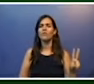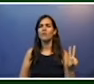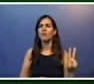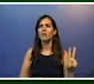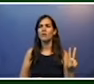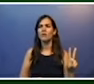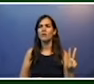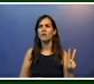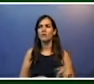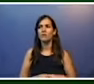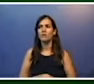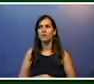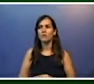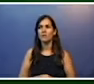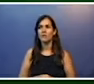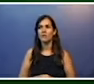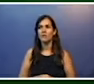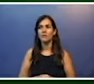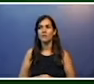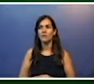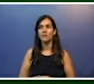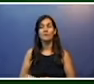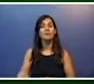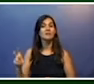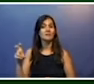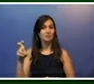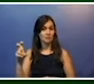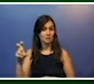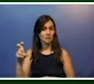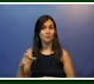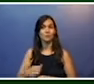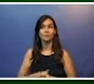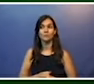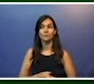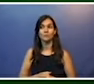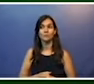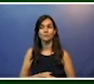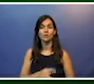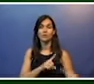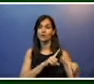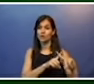V, o número 5. O X,